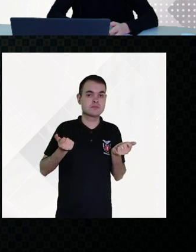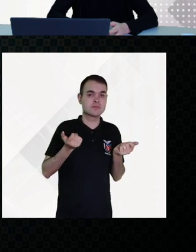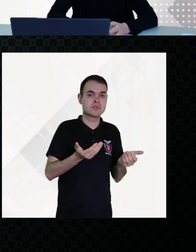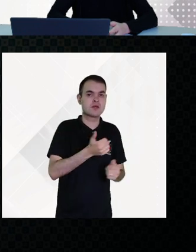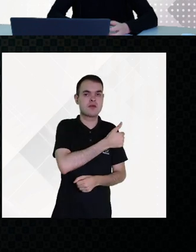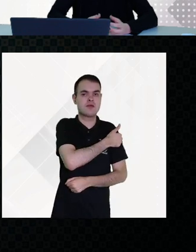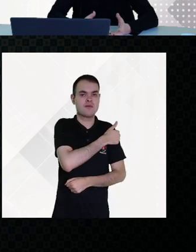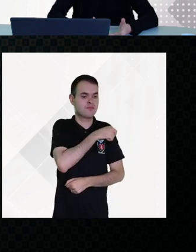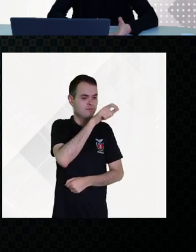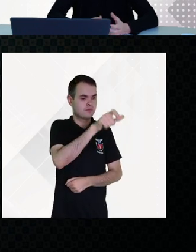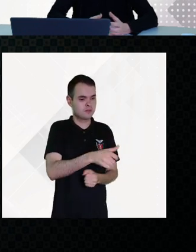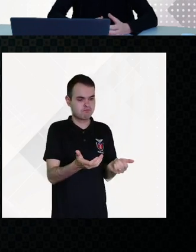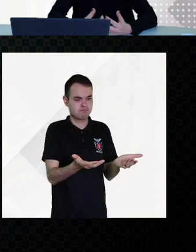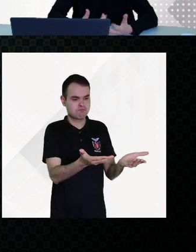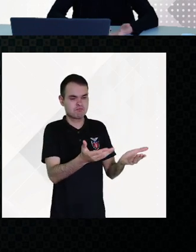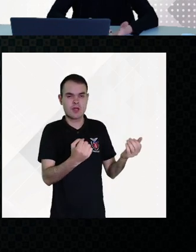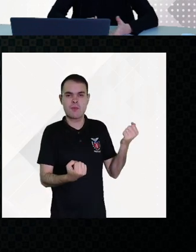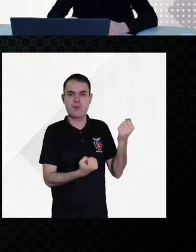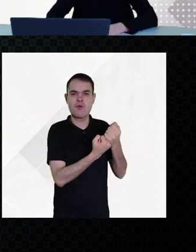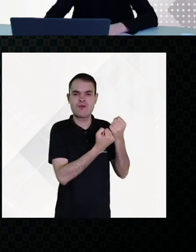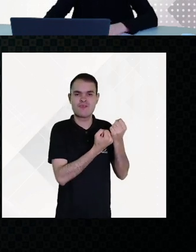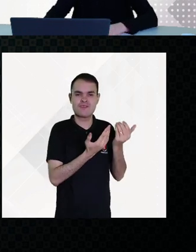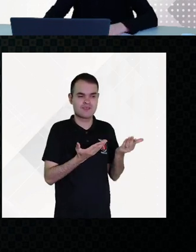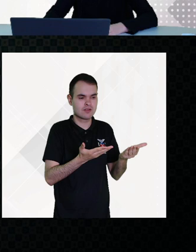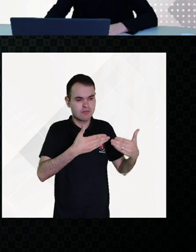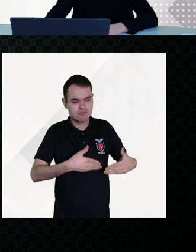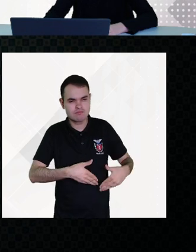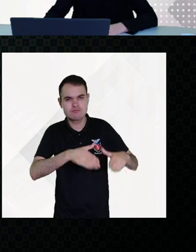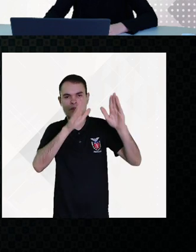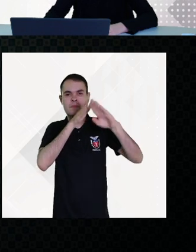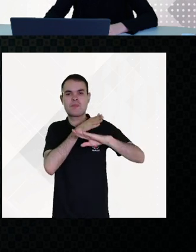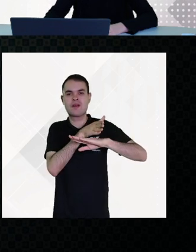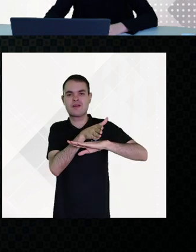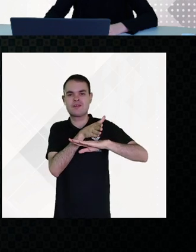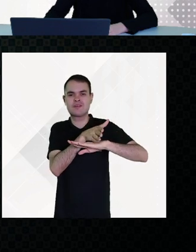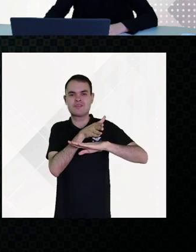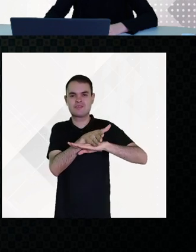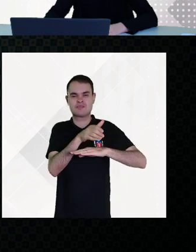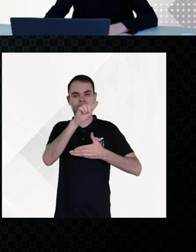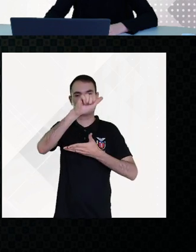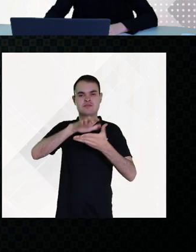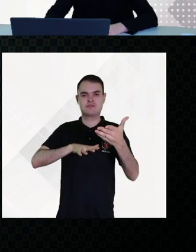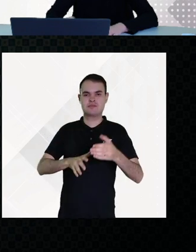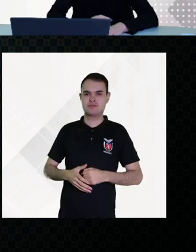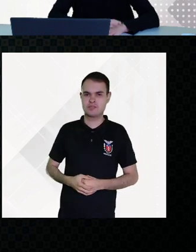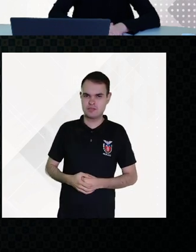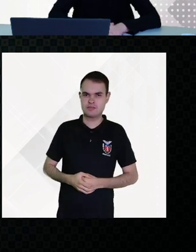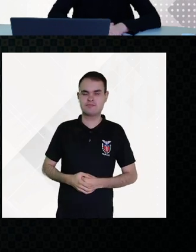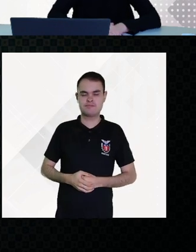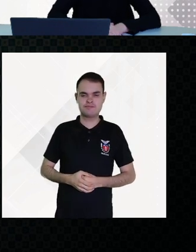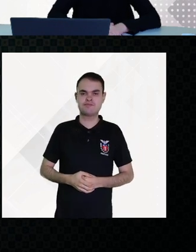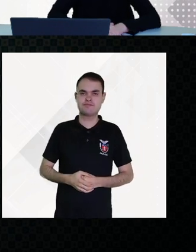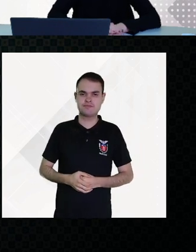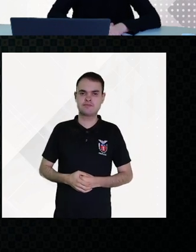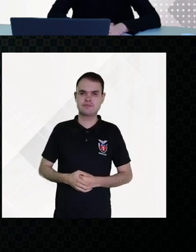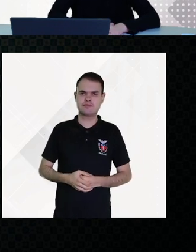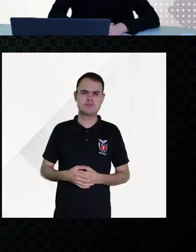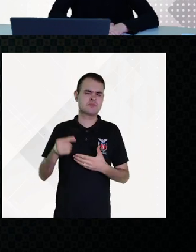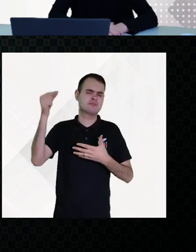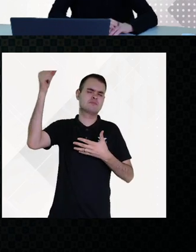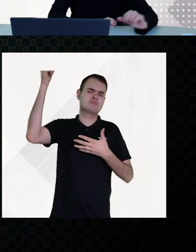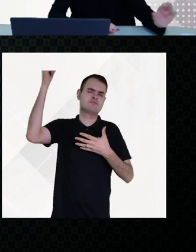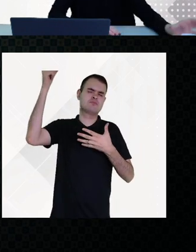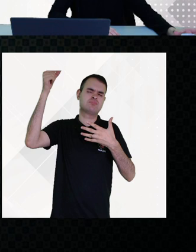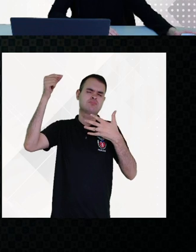aluno a condição, o apoio para a participação nas atividades. Né? Então, existem muitos recursos